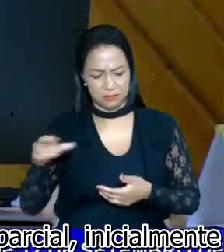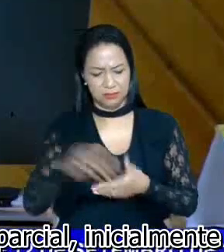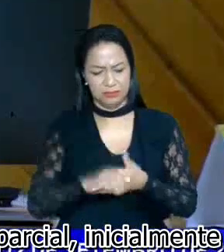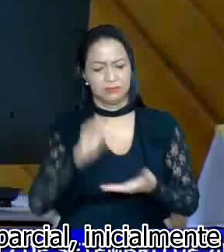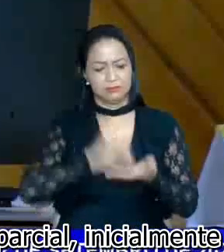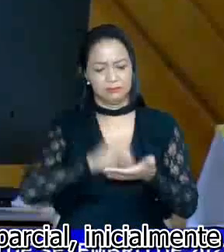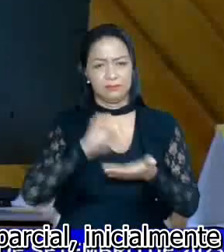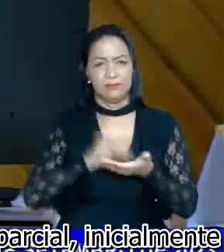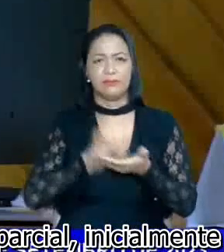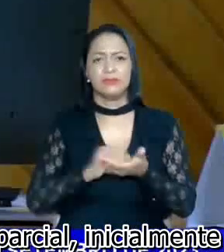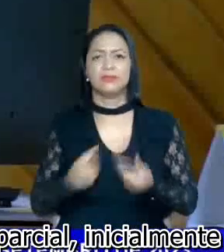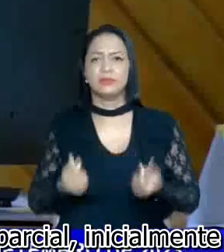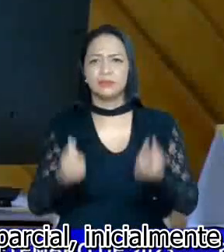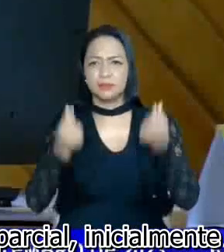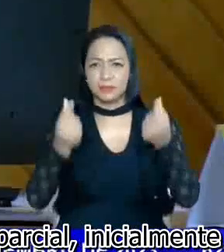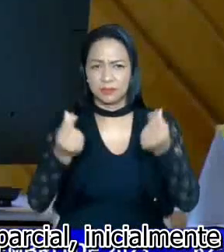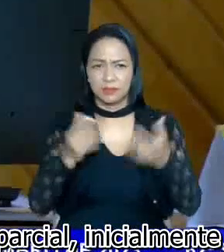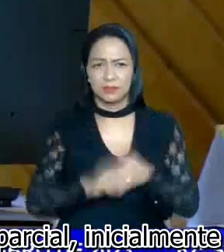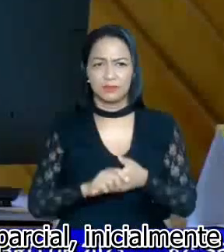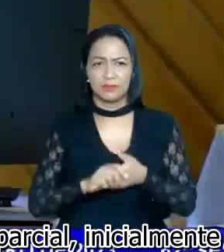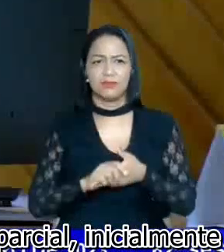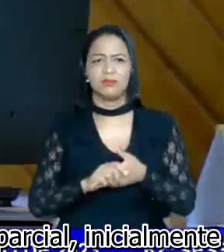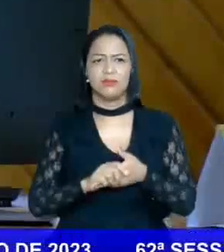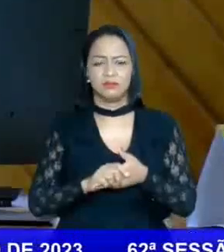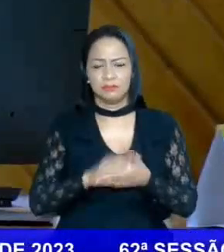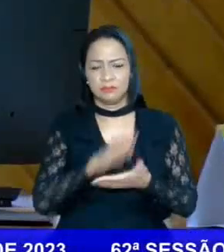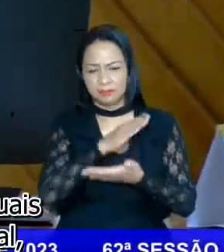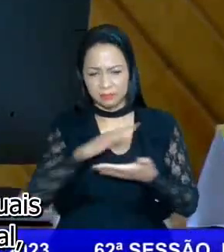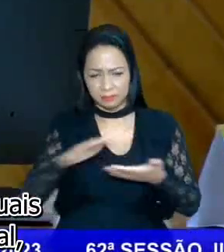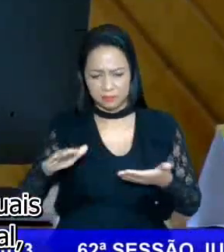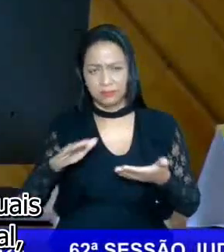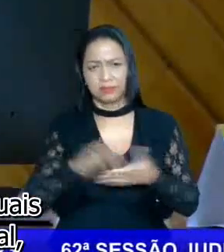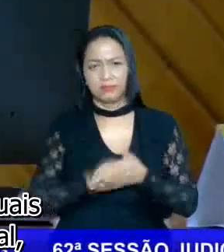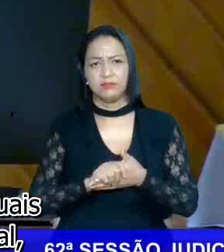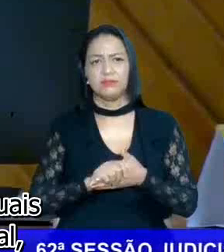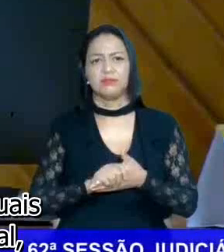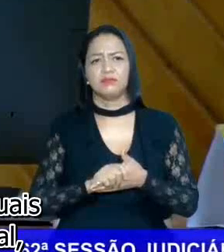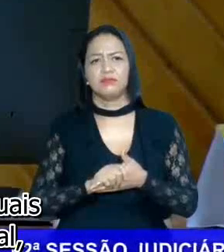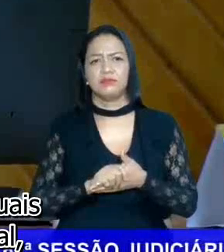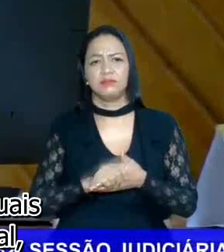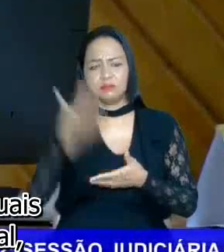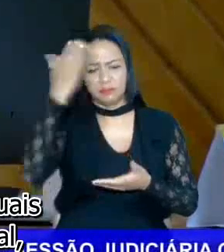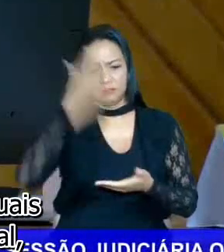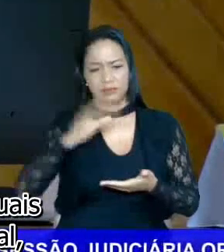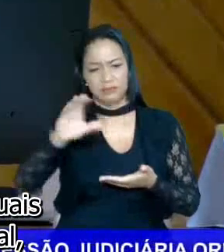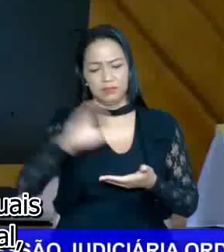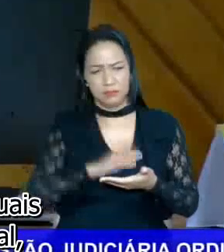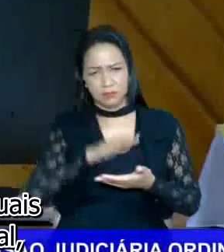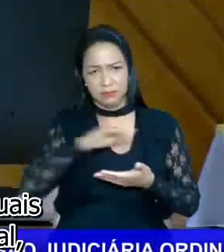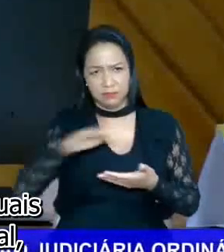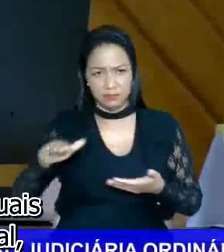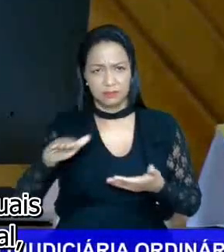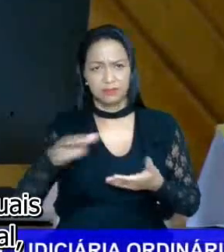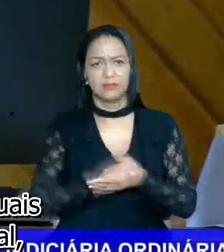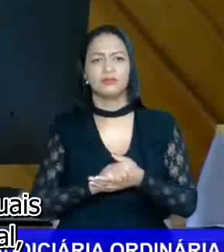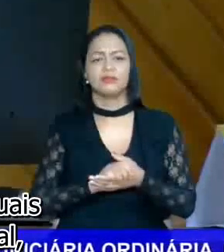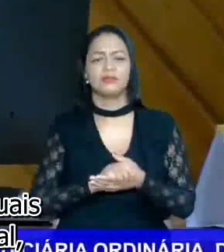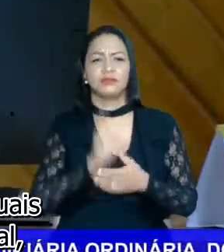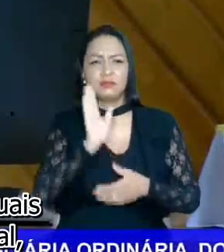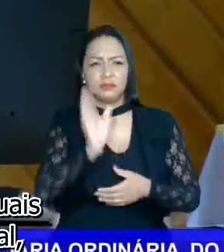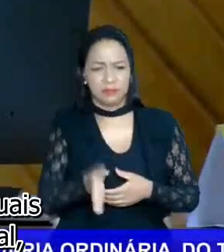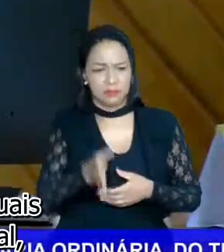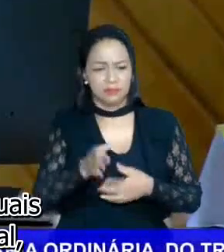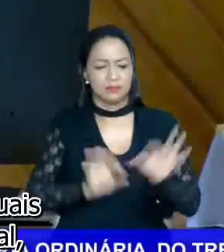da ausência de correção de valores por meio de retificadora parcial, inicialmente lançados na prestação de contas parcial, os quais